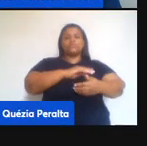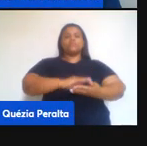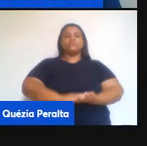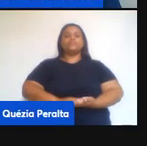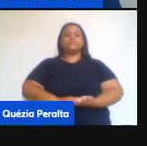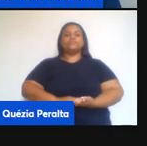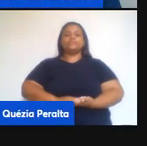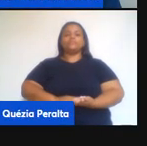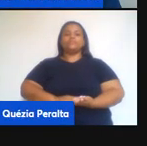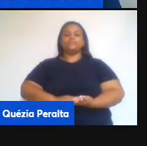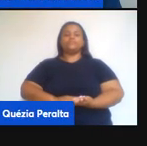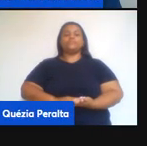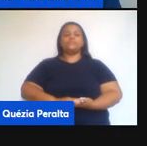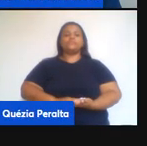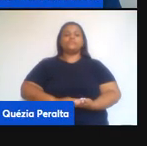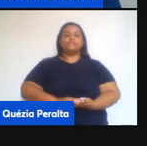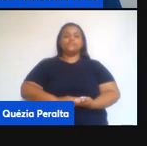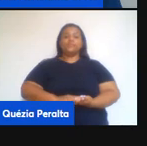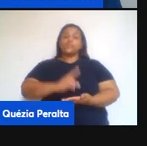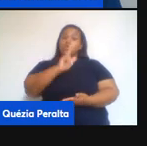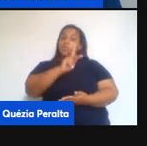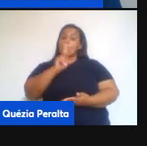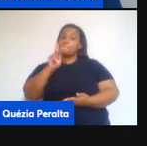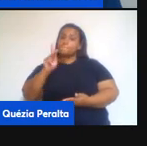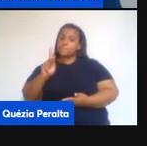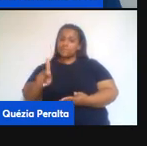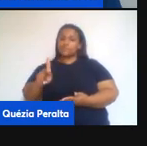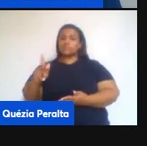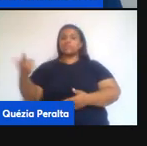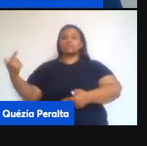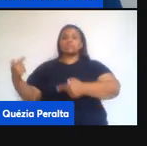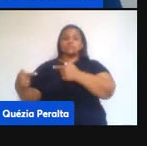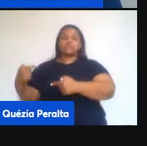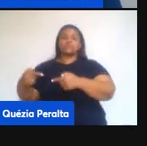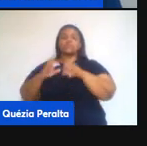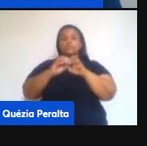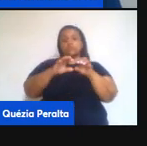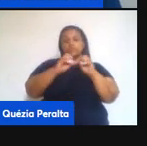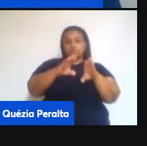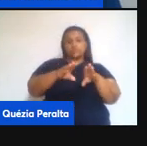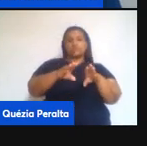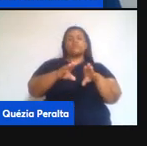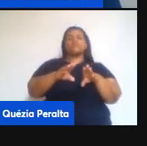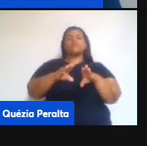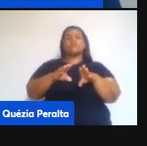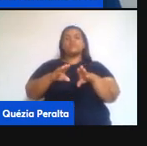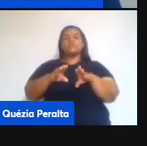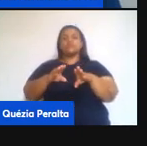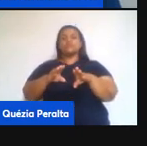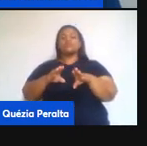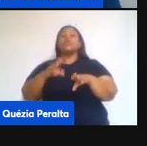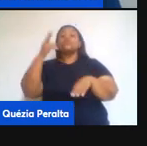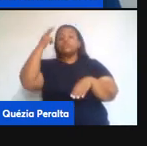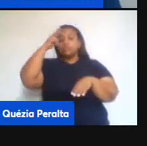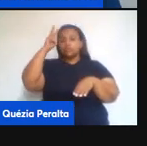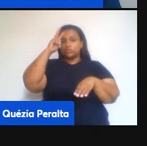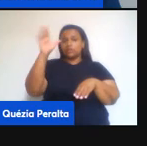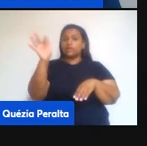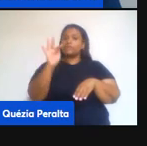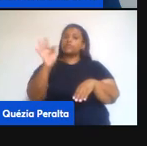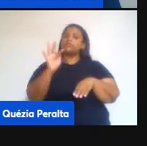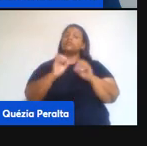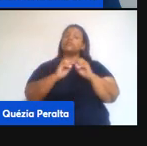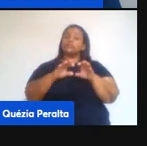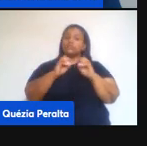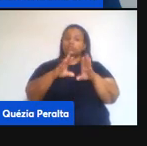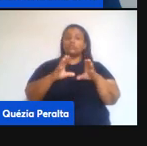Eu sou docente das disciplinas de políticas educacionais, de fundamentos do ensino de história na Faculdade de Educação e também líder do